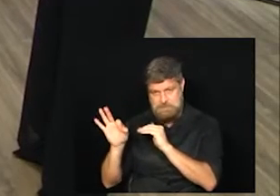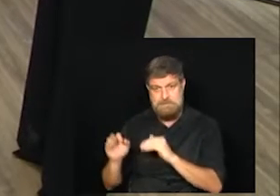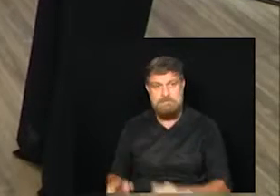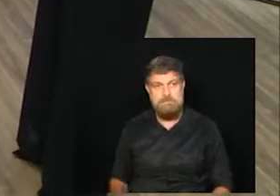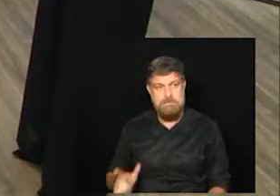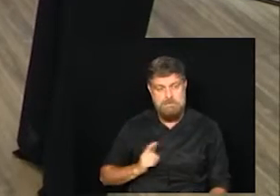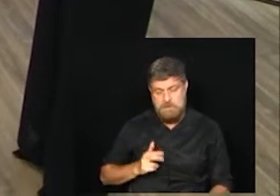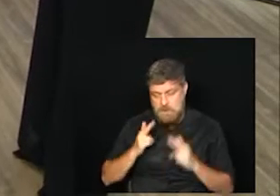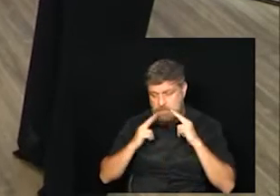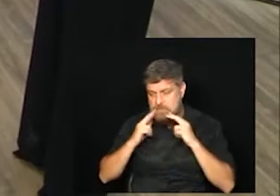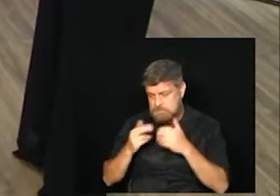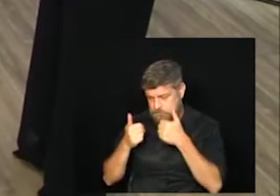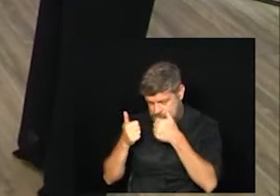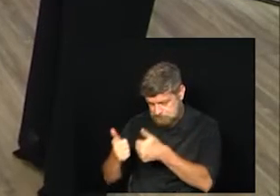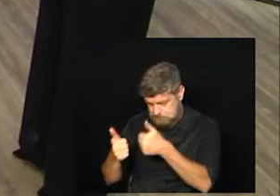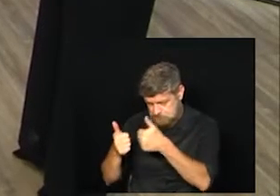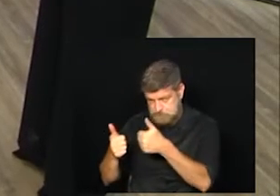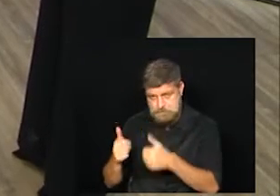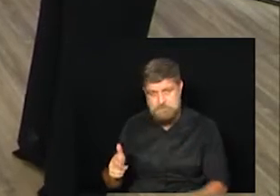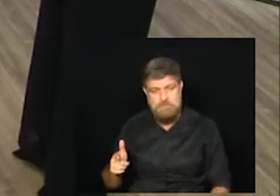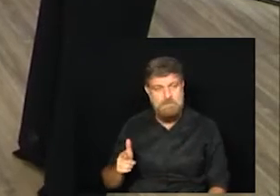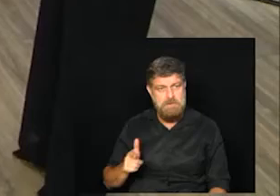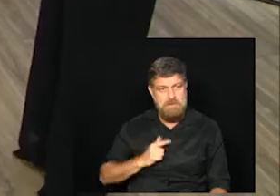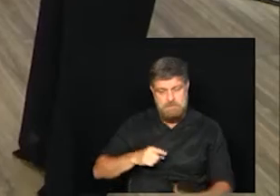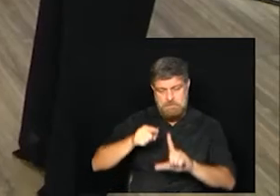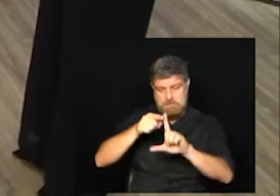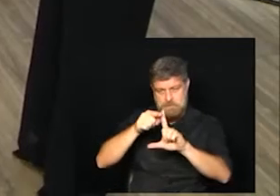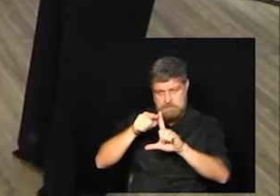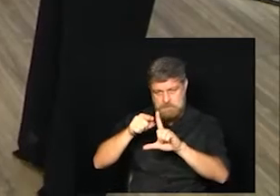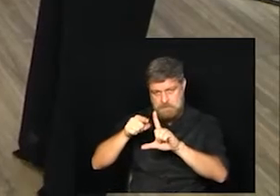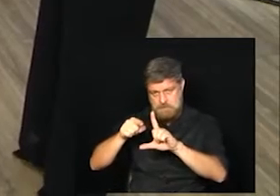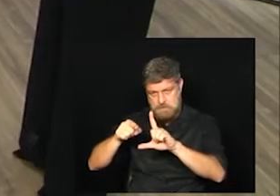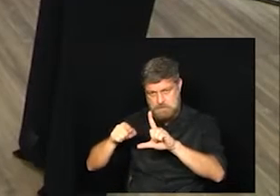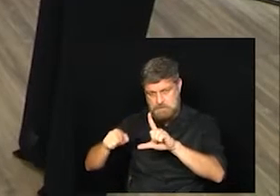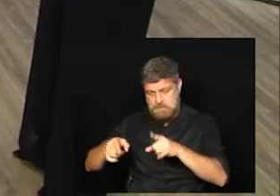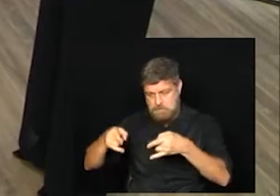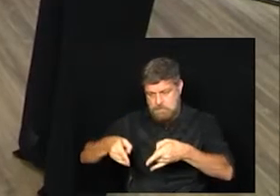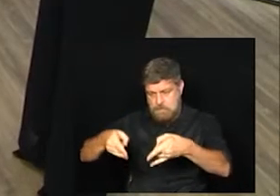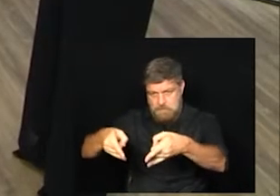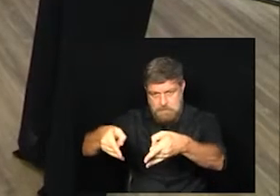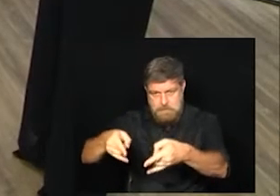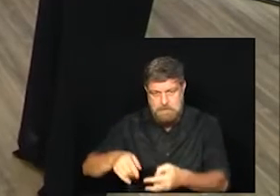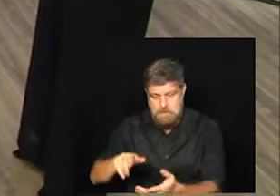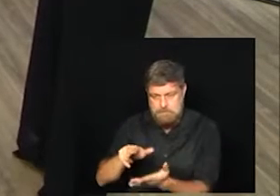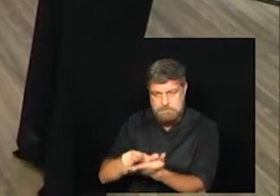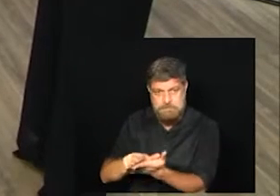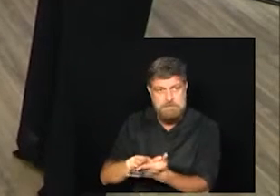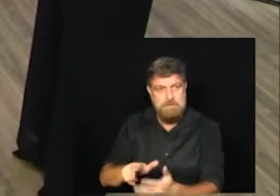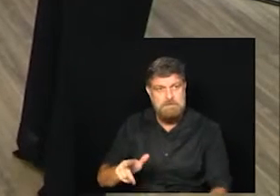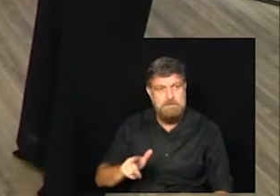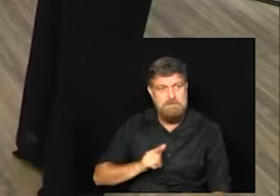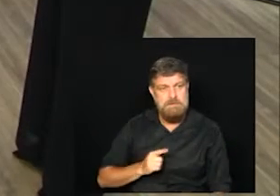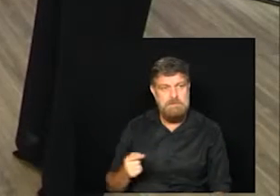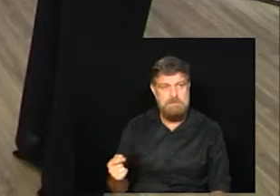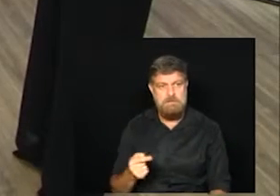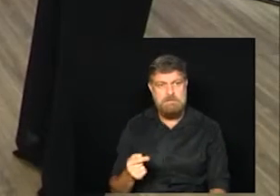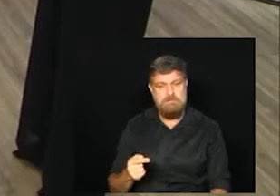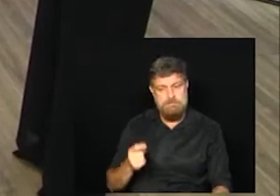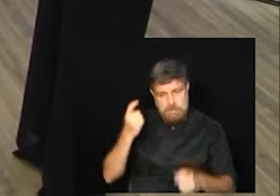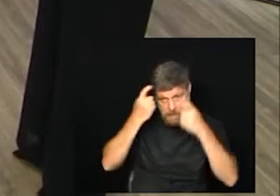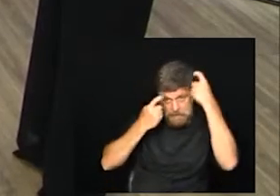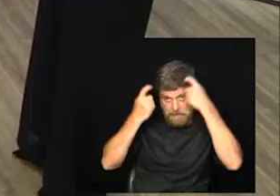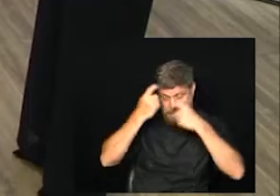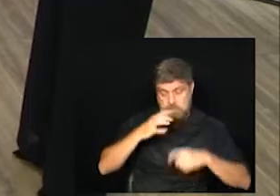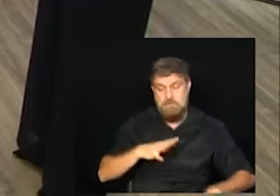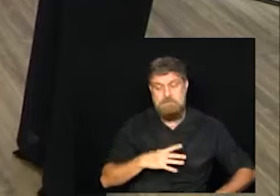que é uma notícia positiva. Esses casos estão caindo, taxa de ocupação está ficando cada vez maior. Situação que ainda preocupa na